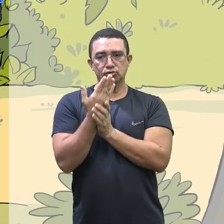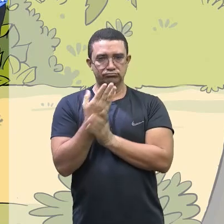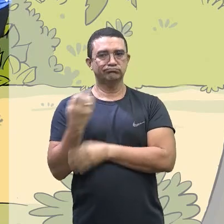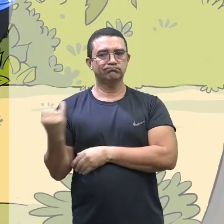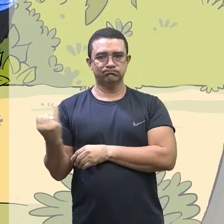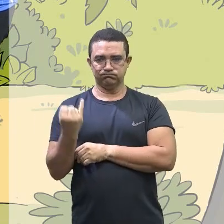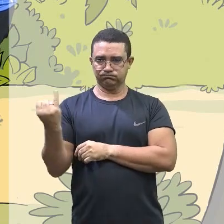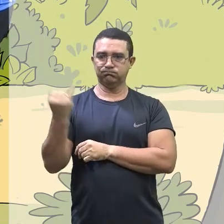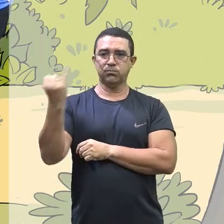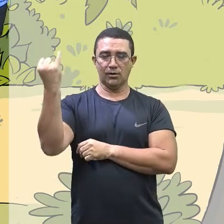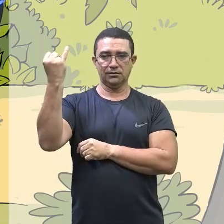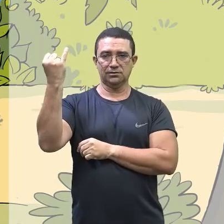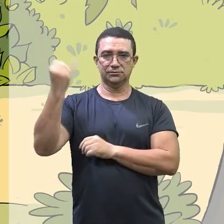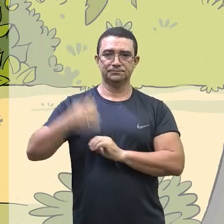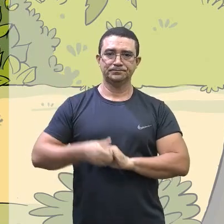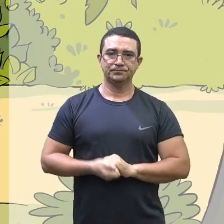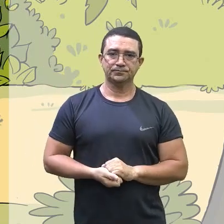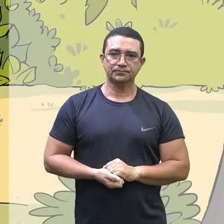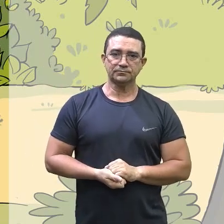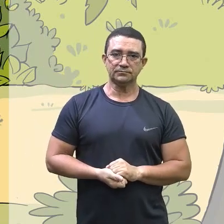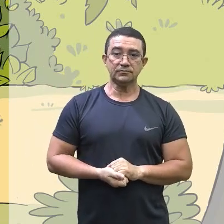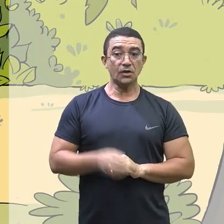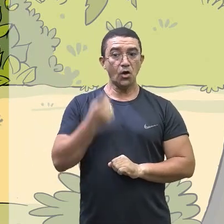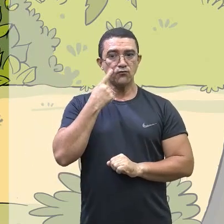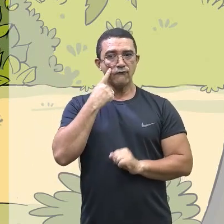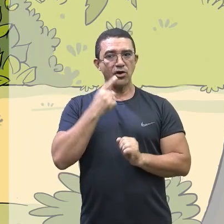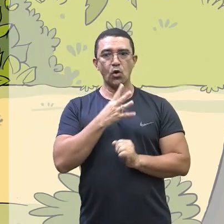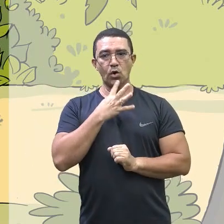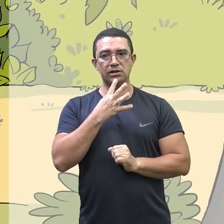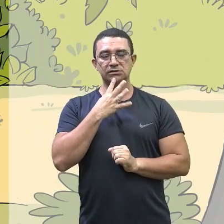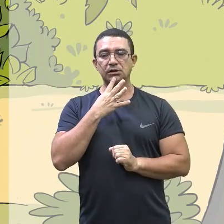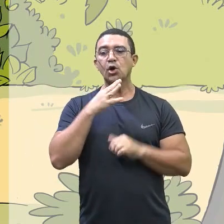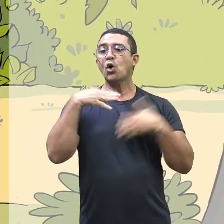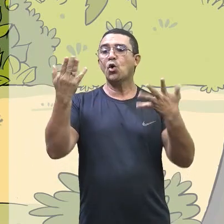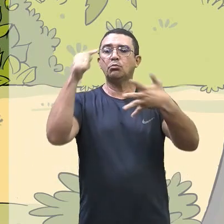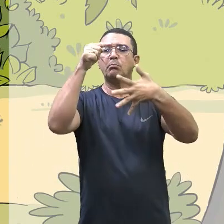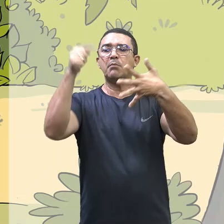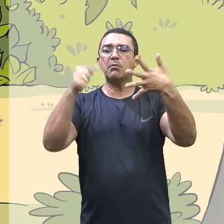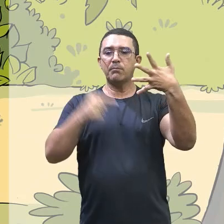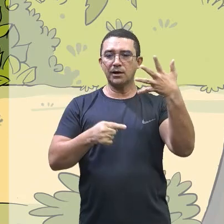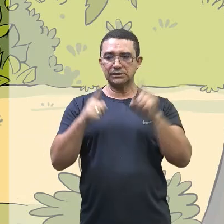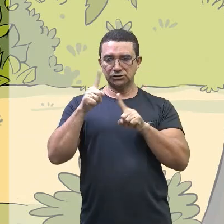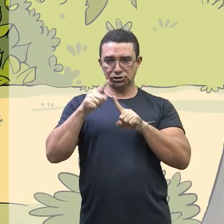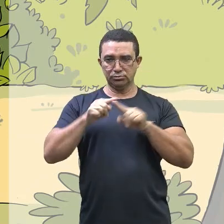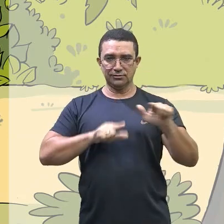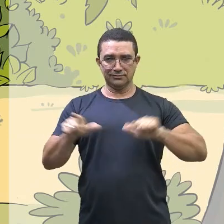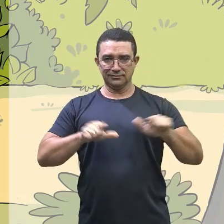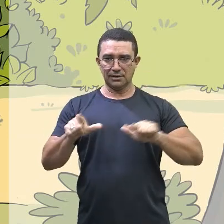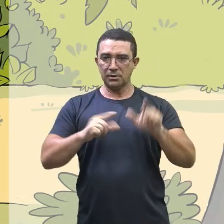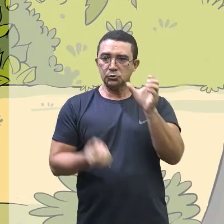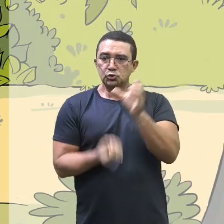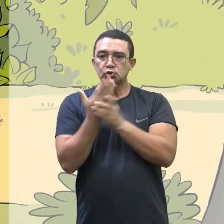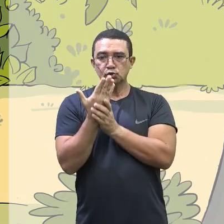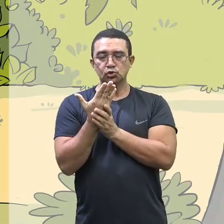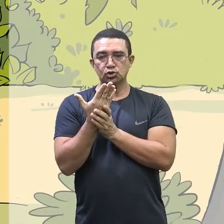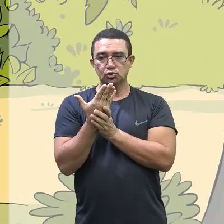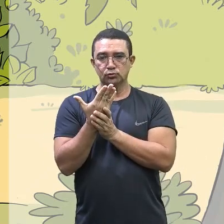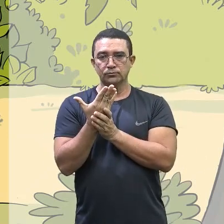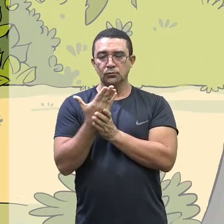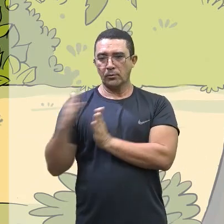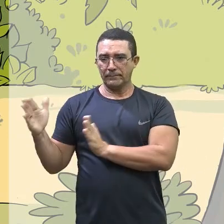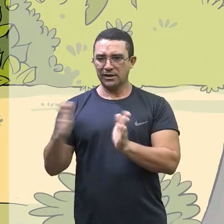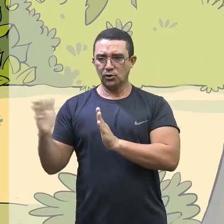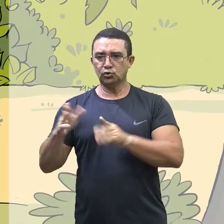importantes, não é, professor? Muito importante. Exatamente. Então vamos lá conhecer quais foram as outras ocupações que surgiram aí com o advento do ciclo